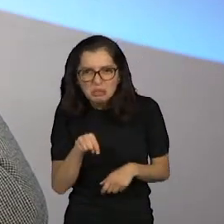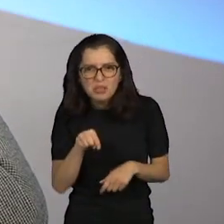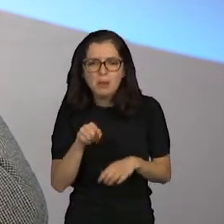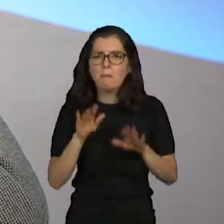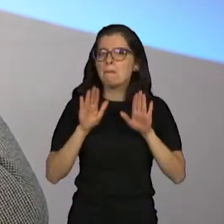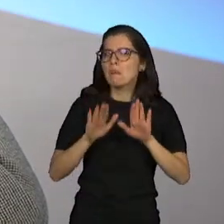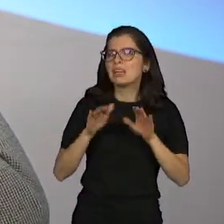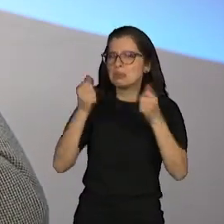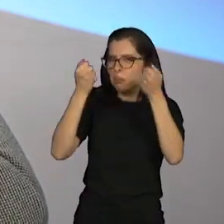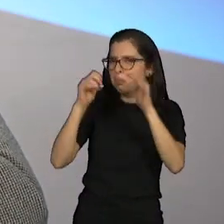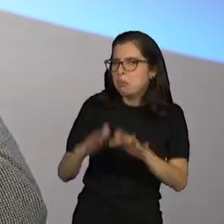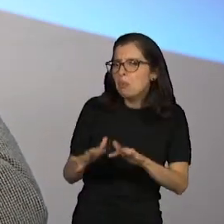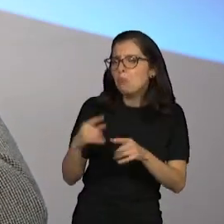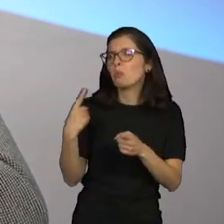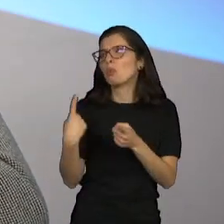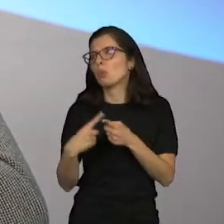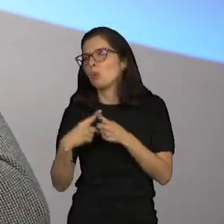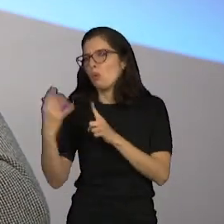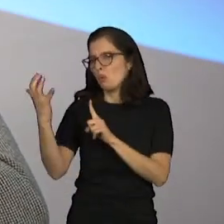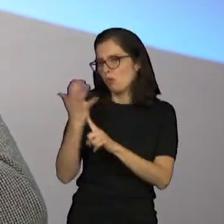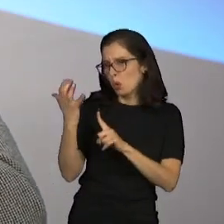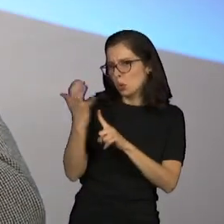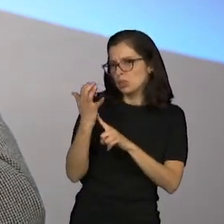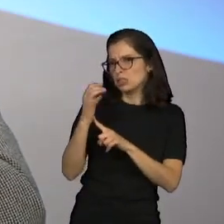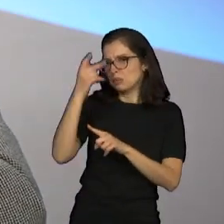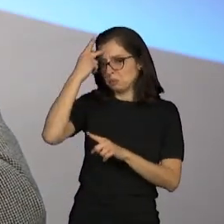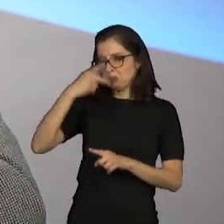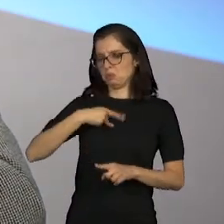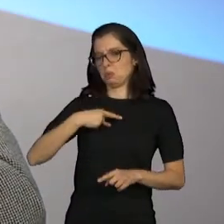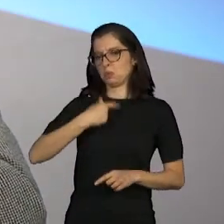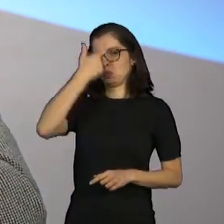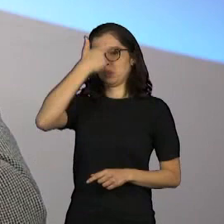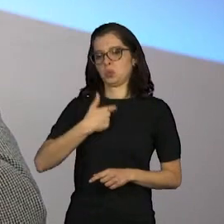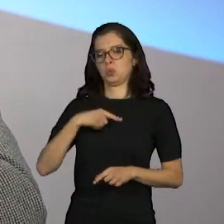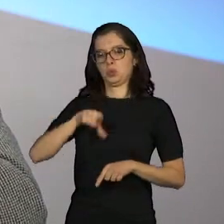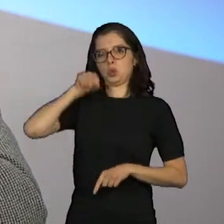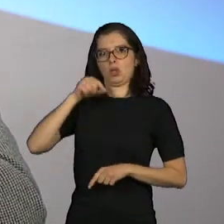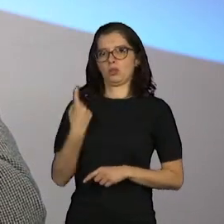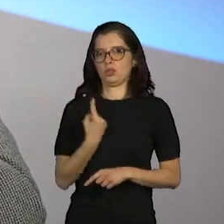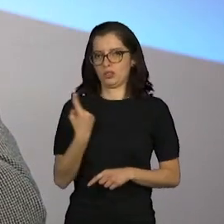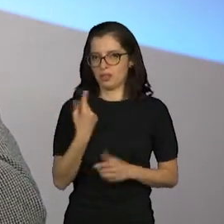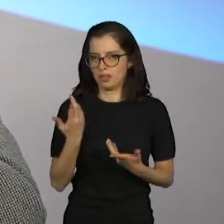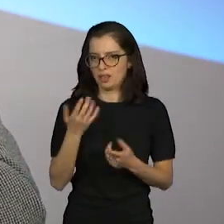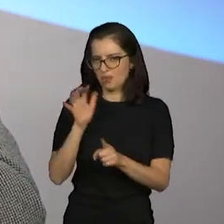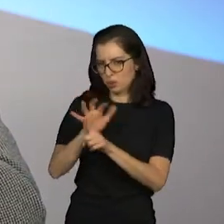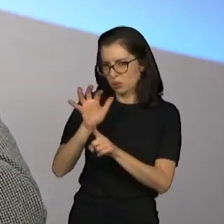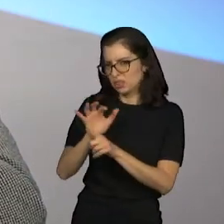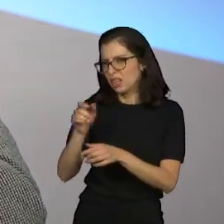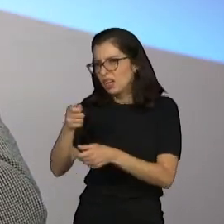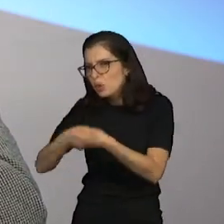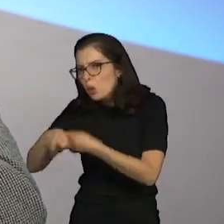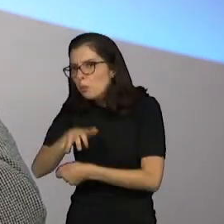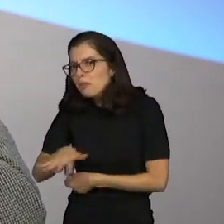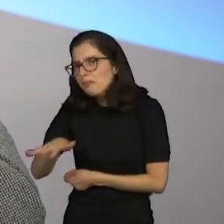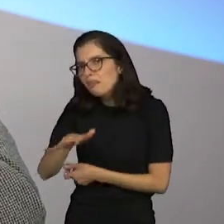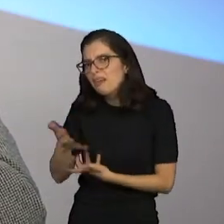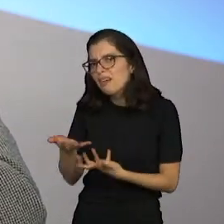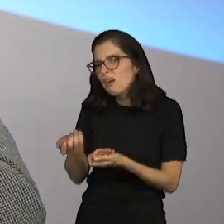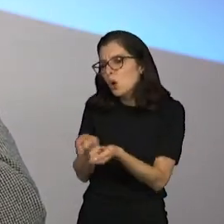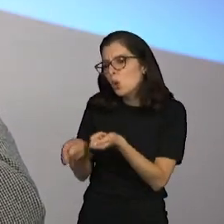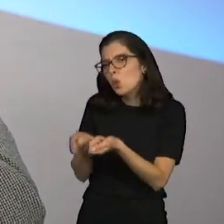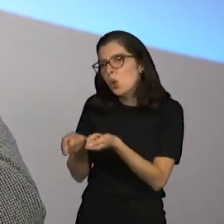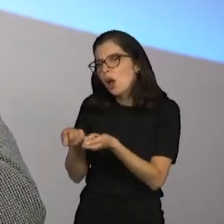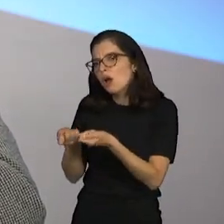derivado de escolhas dos indivíduos. Os efeitos econômicos do combate à pandemia não